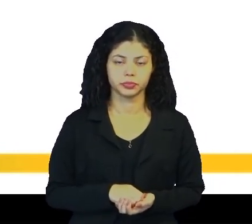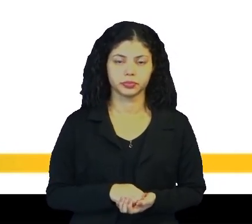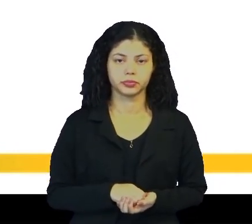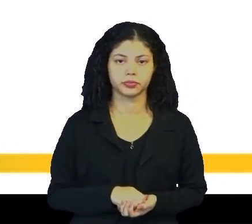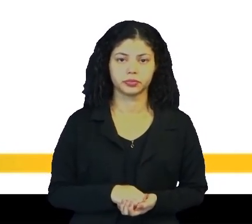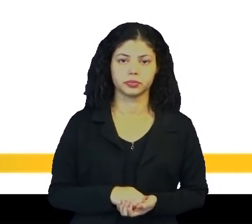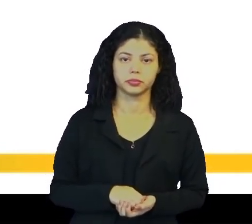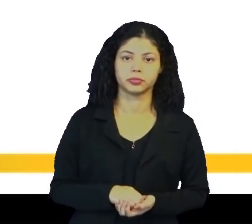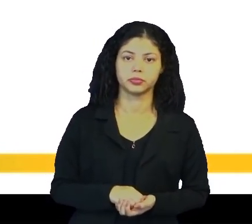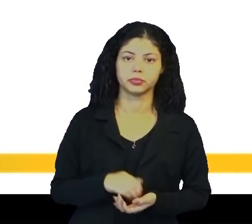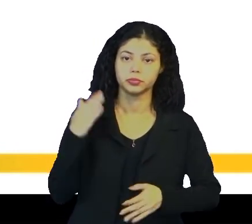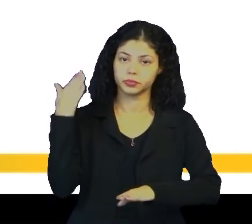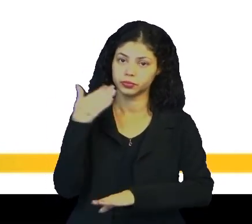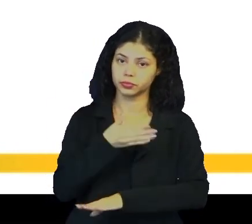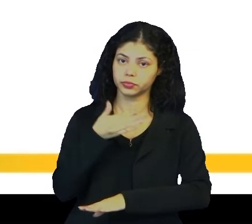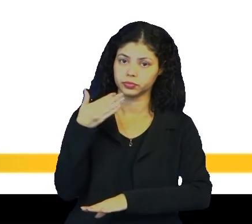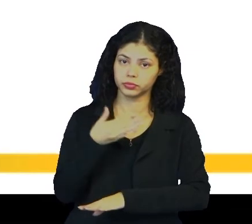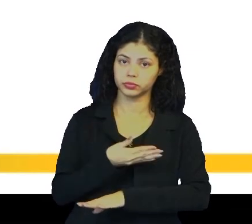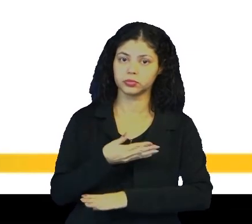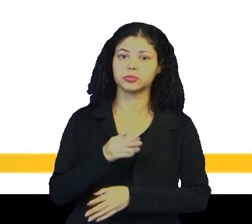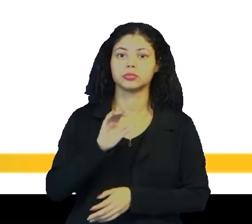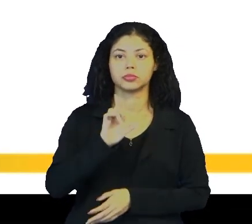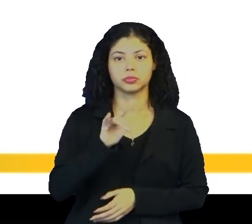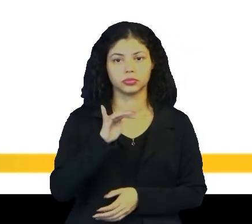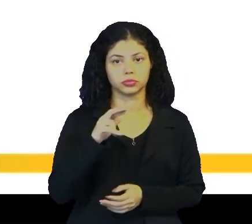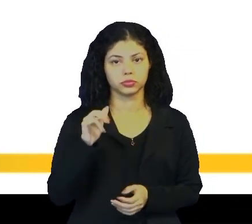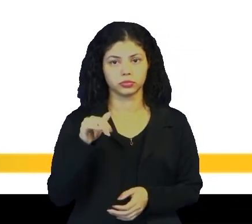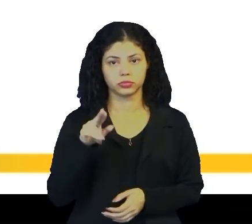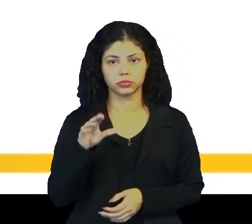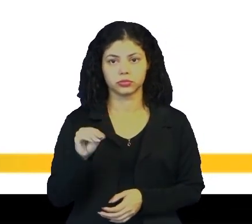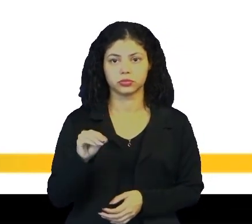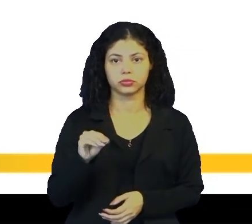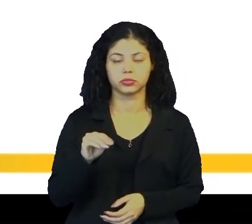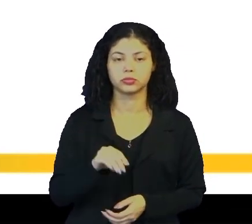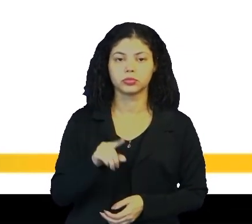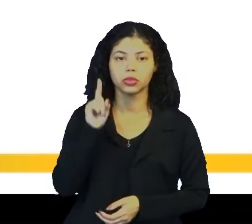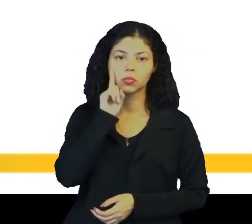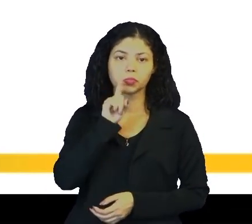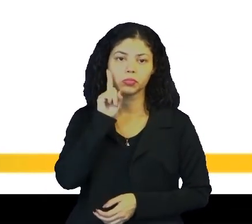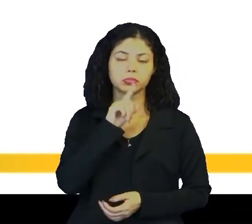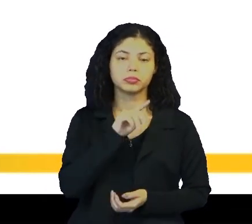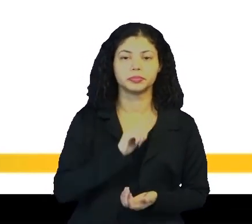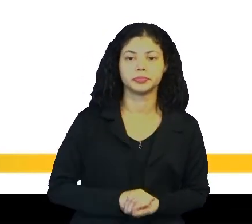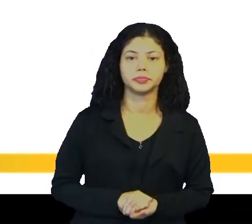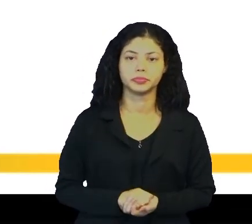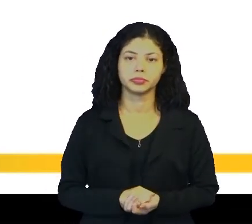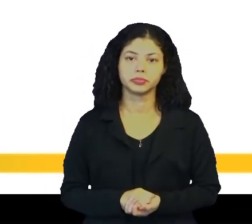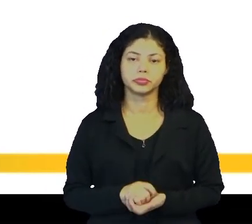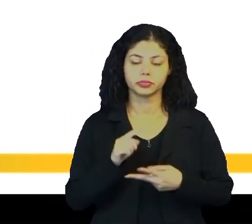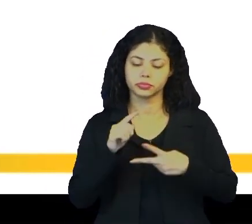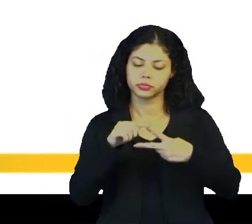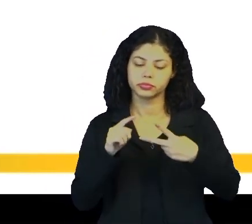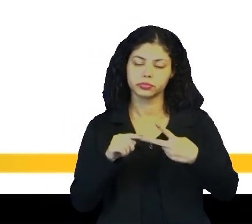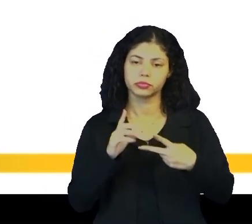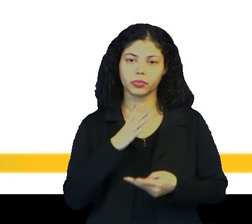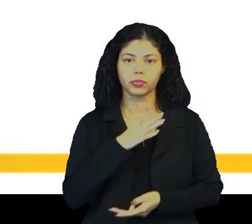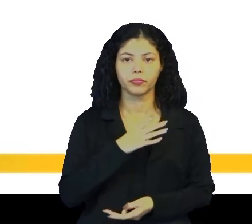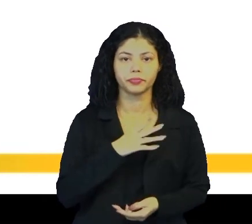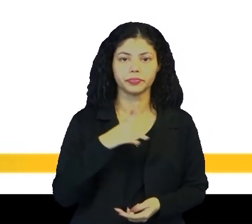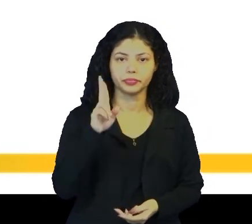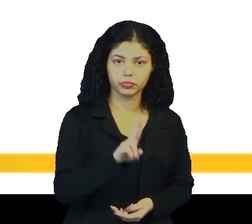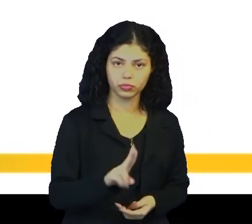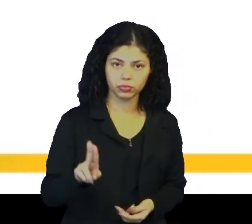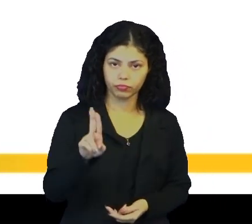York. Ela visitou Los Angeles e Nova York, né? No caso ali, ela visitou duas cidades, você vai utilizar o